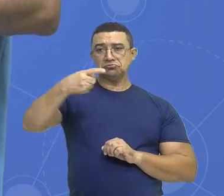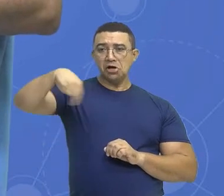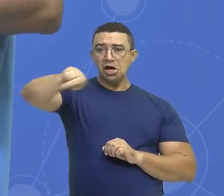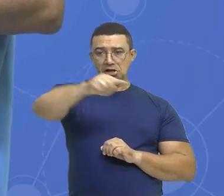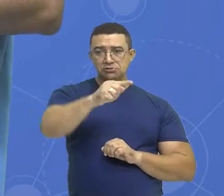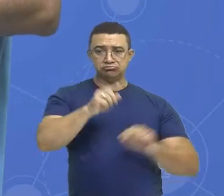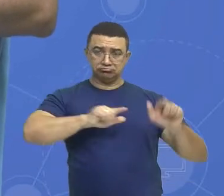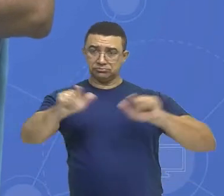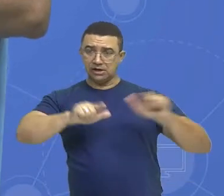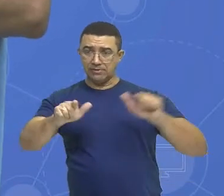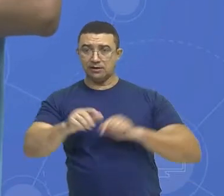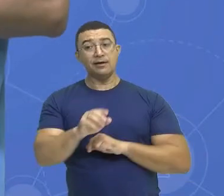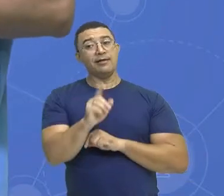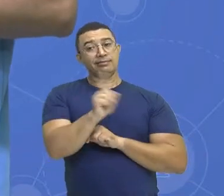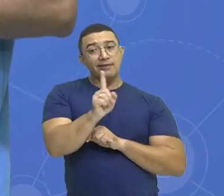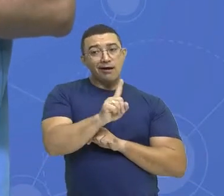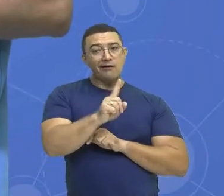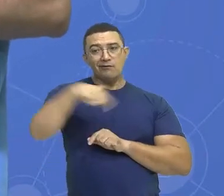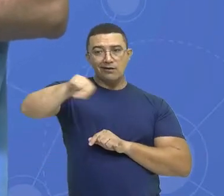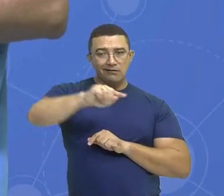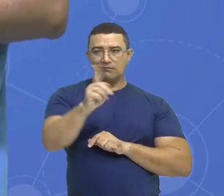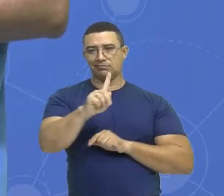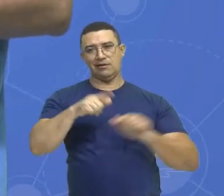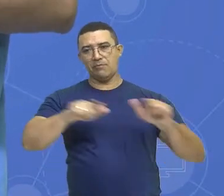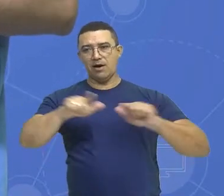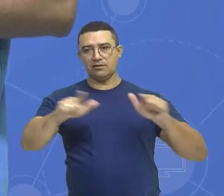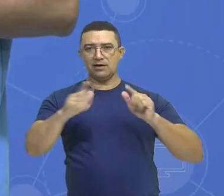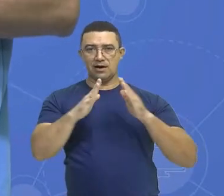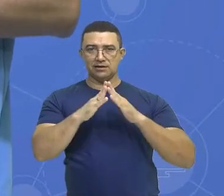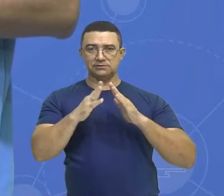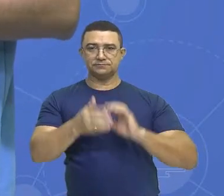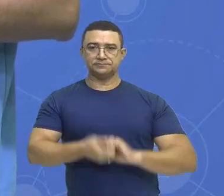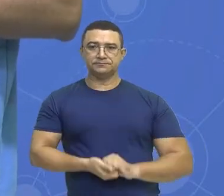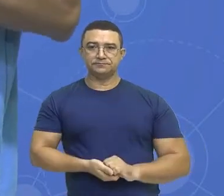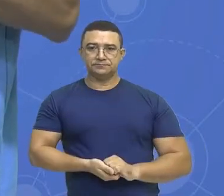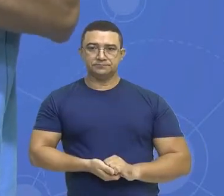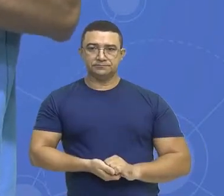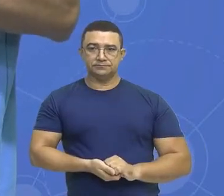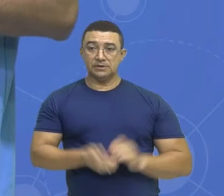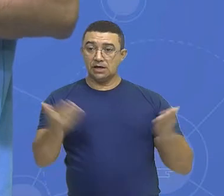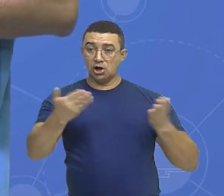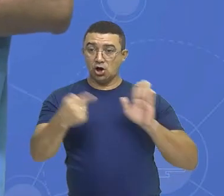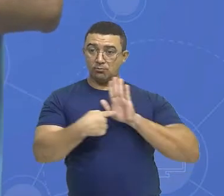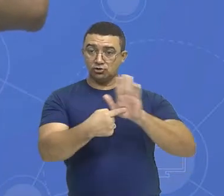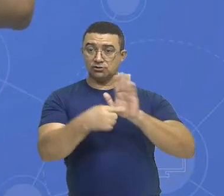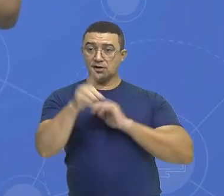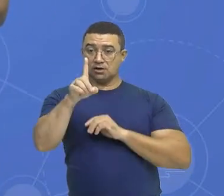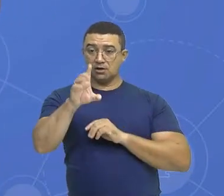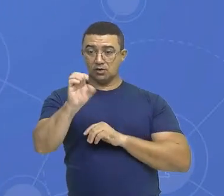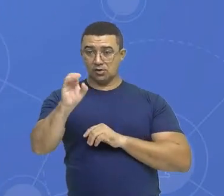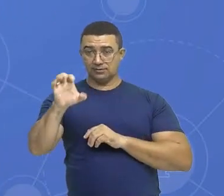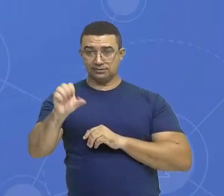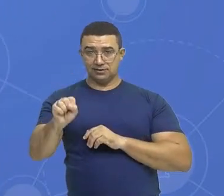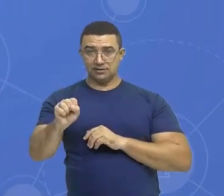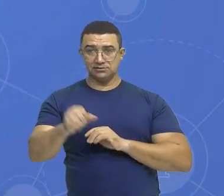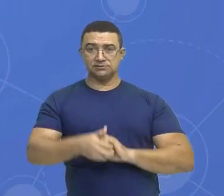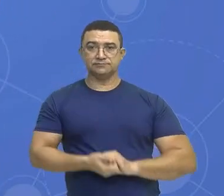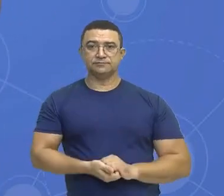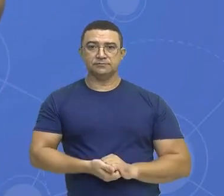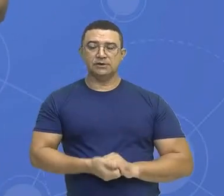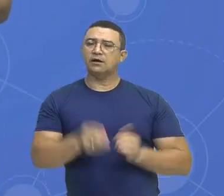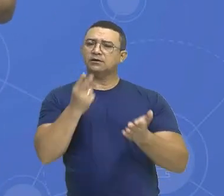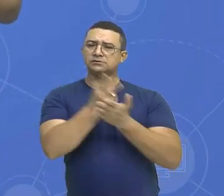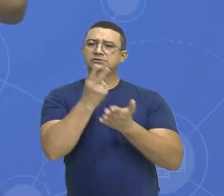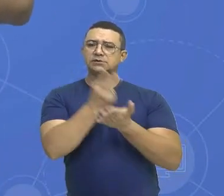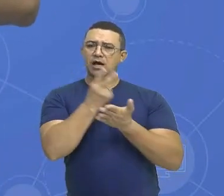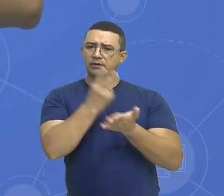em casa, não, eles não trabalham em casa, tá certo? Agora eu vou mostrar para vocês com o does. Então, o does, nós já sabemos que eu vou utilizar